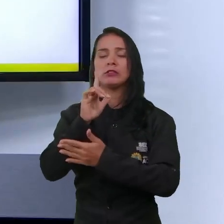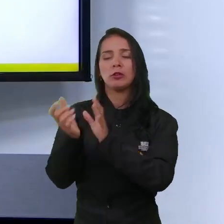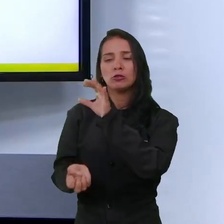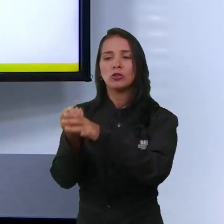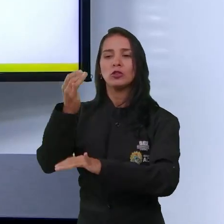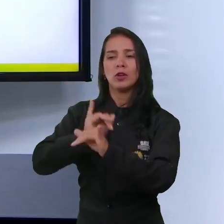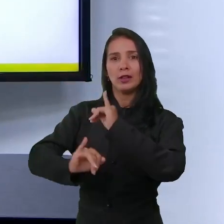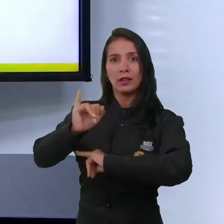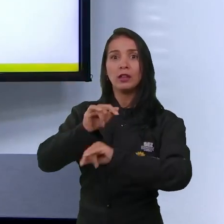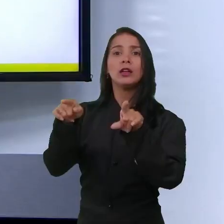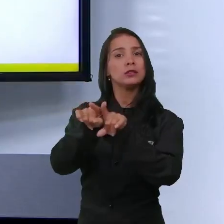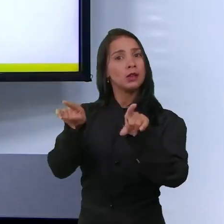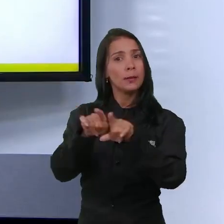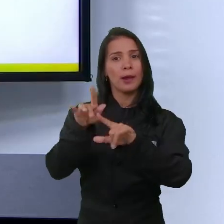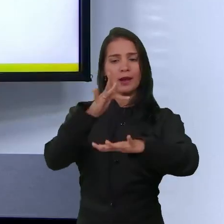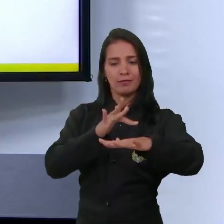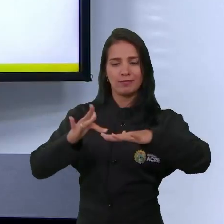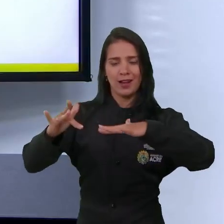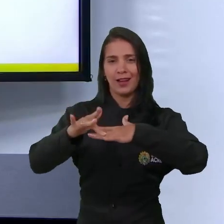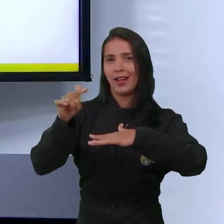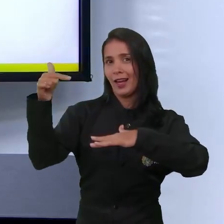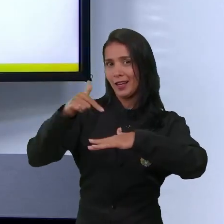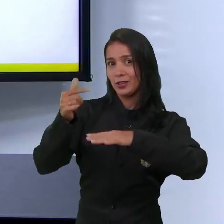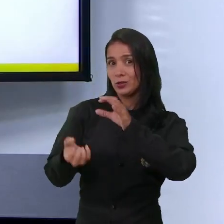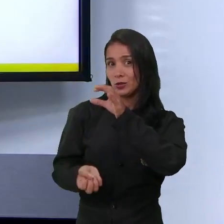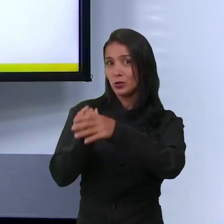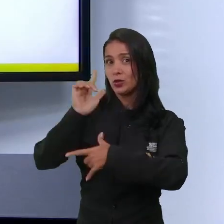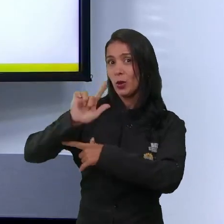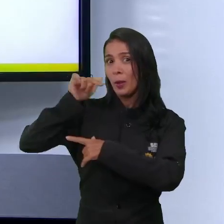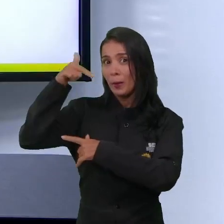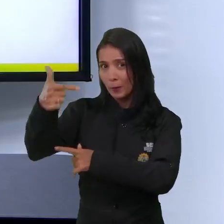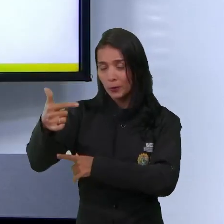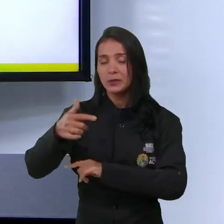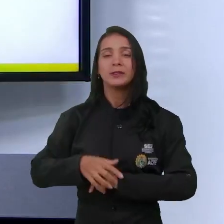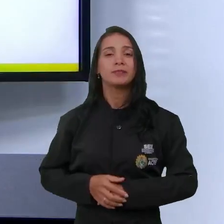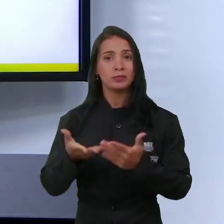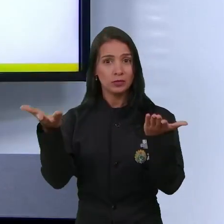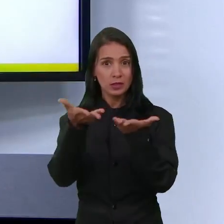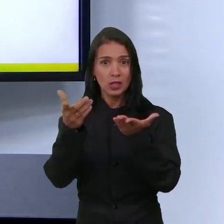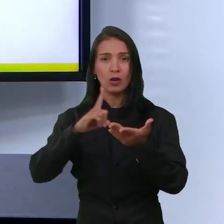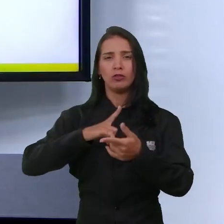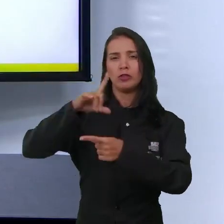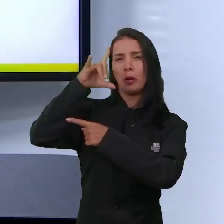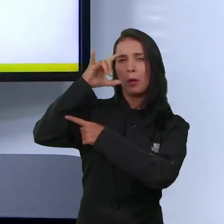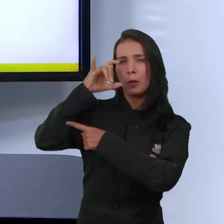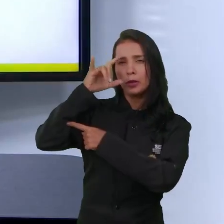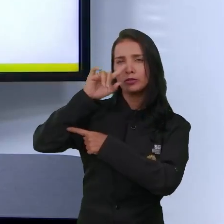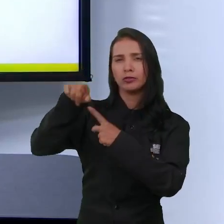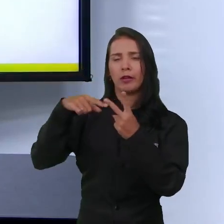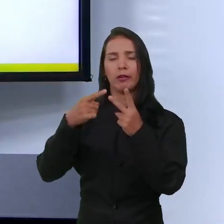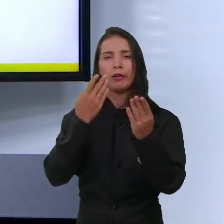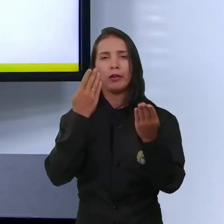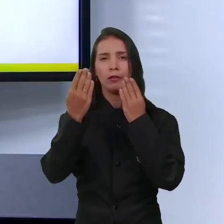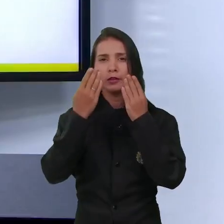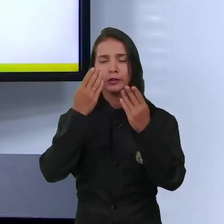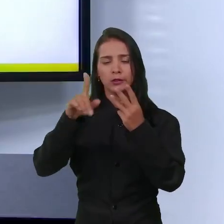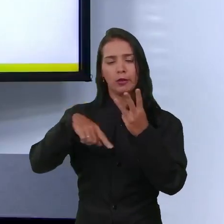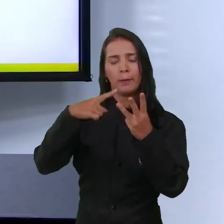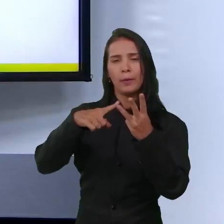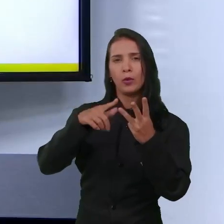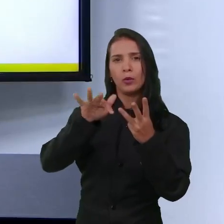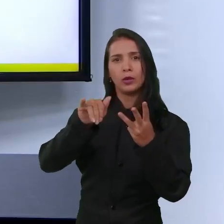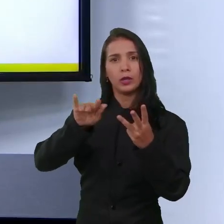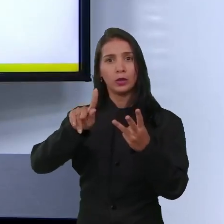a internet surgiu as redes sociais. Atualmente nós temos Instagram, Facebook, o TikTok,